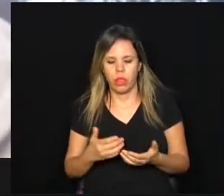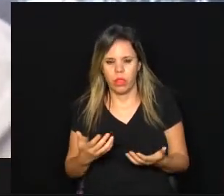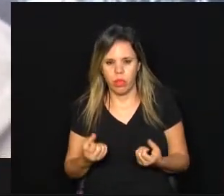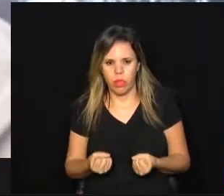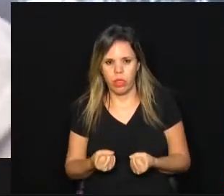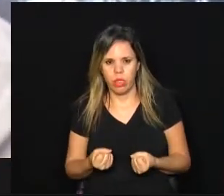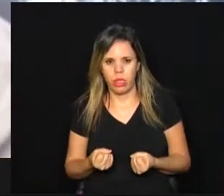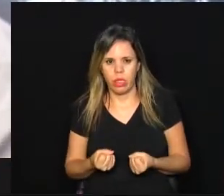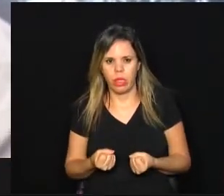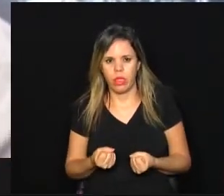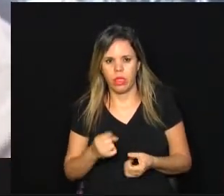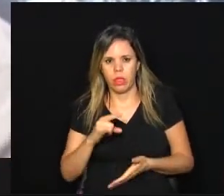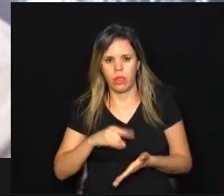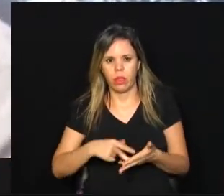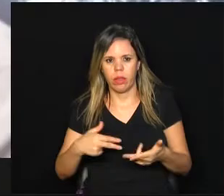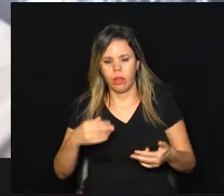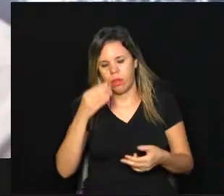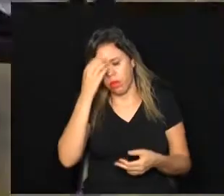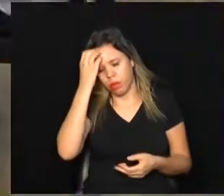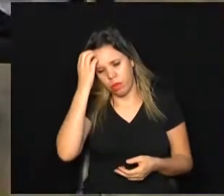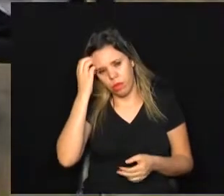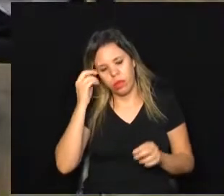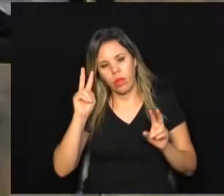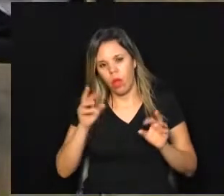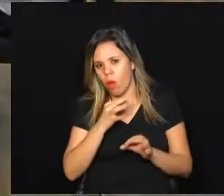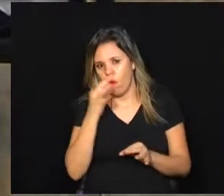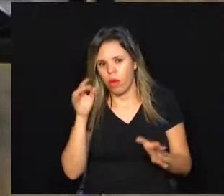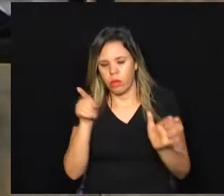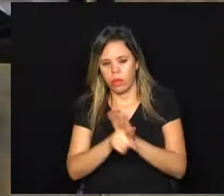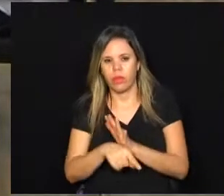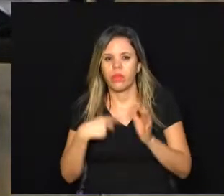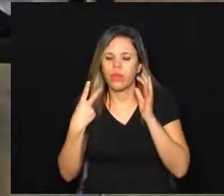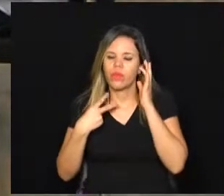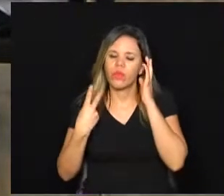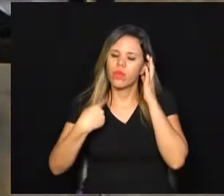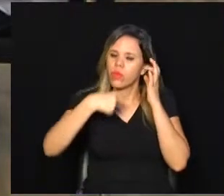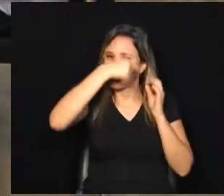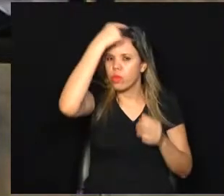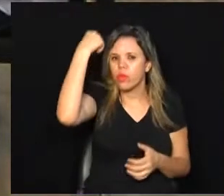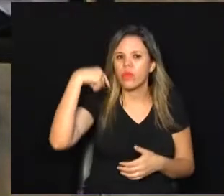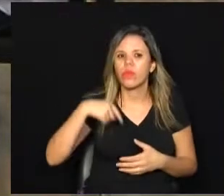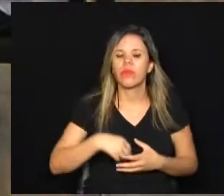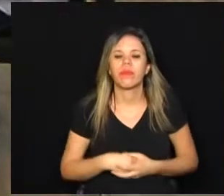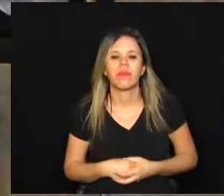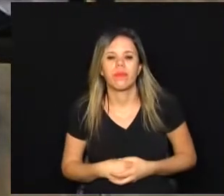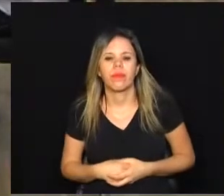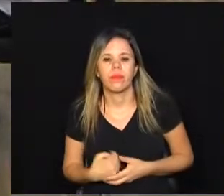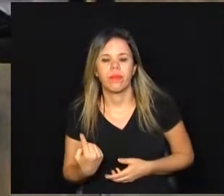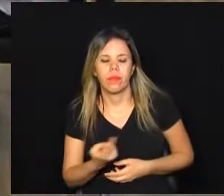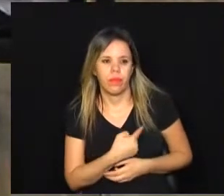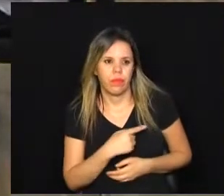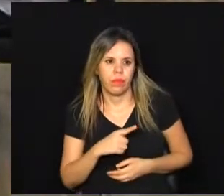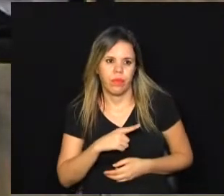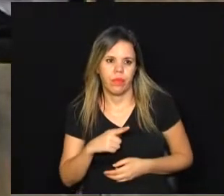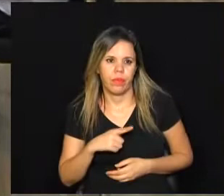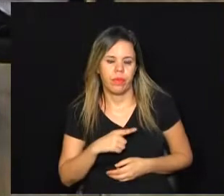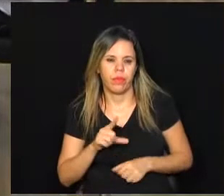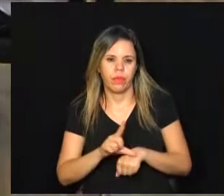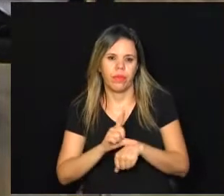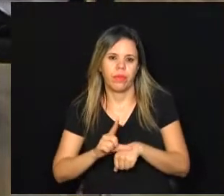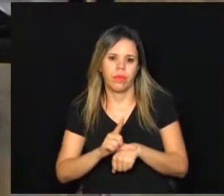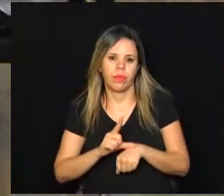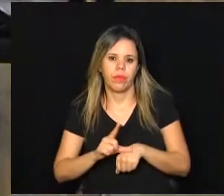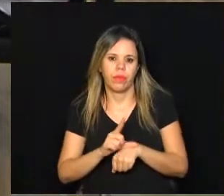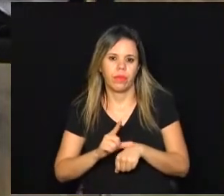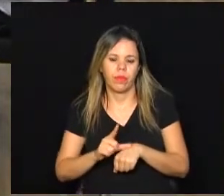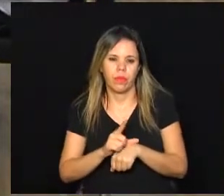e outorgas? Excelente colocação, vereador Paulo Gaspar. Nós temos, pela legislação, né, um